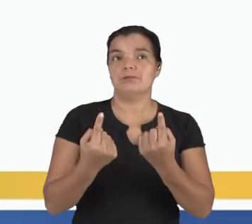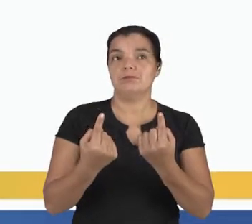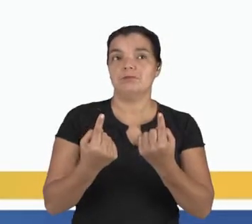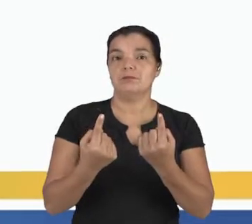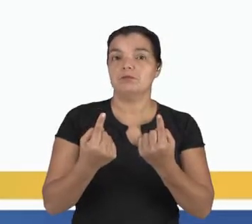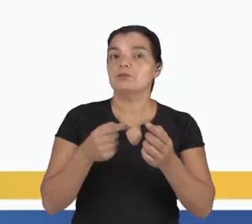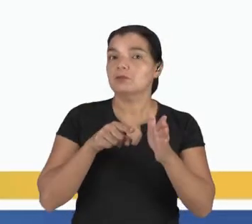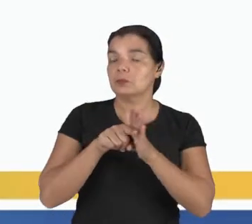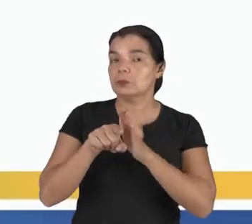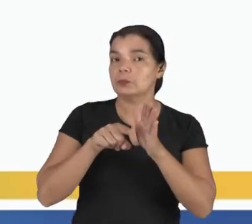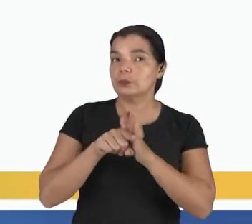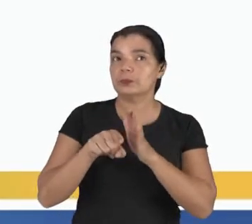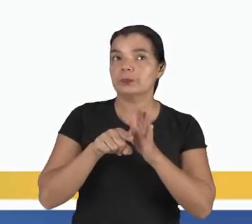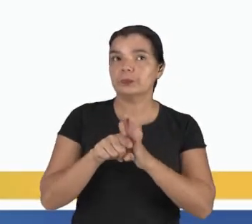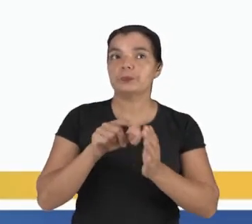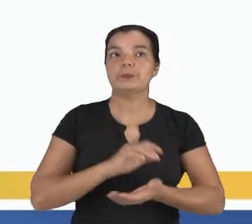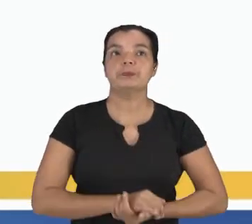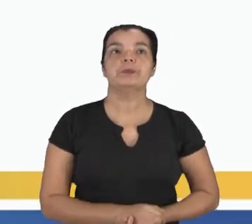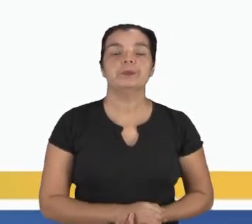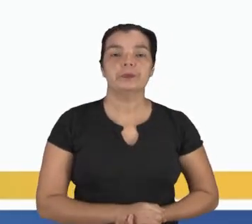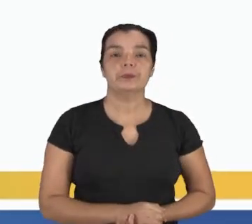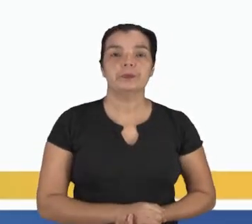uma situação, tá?